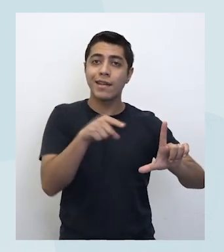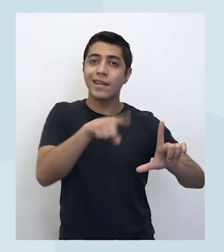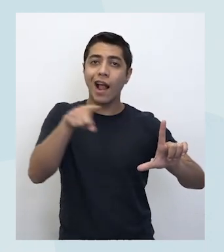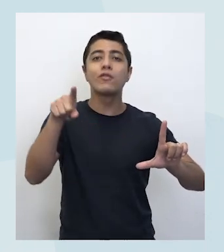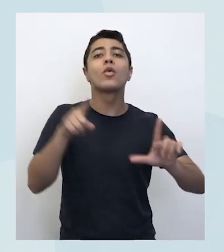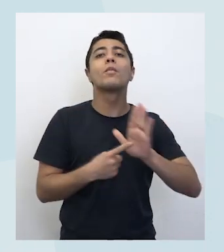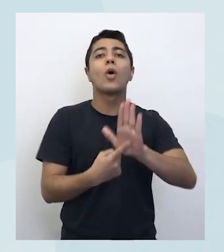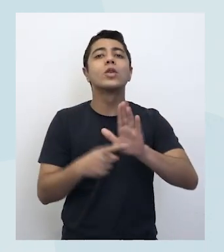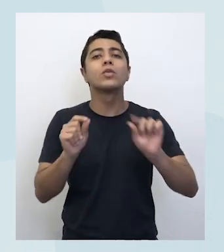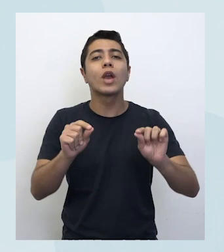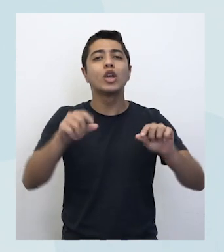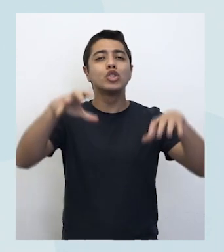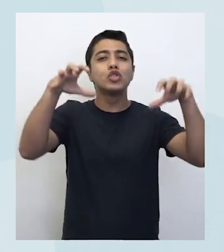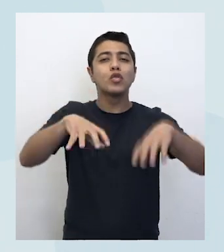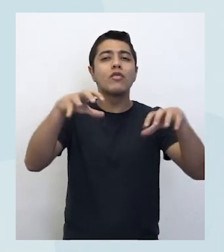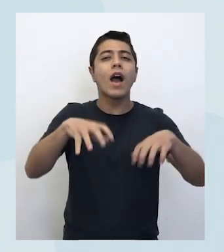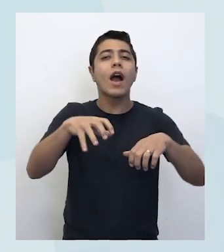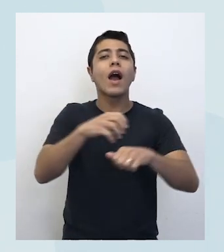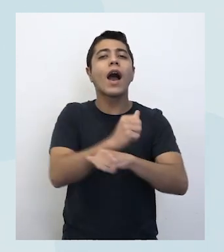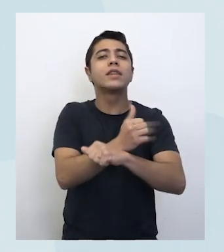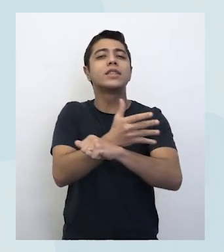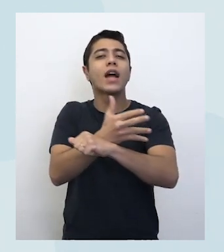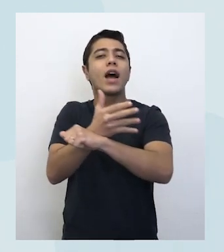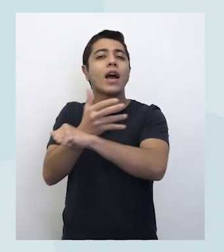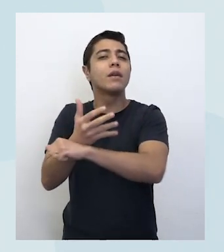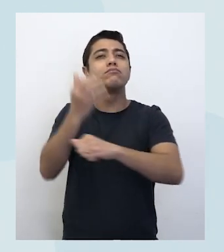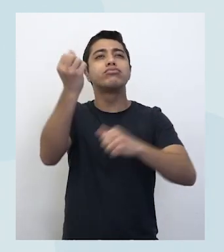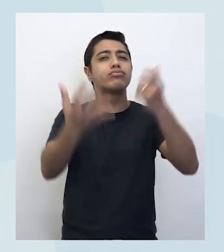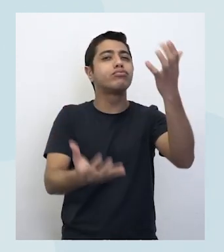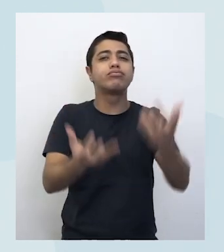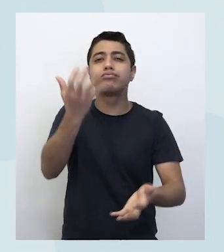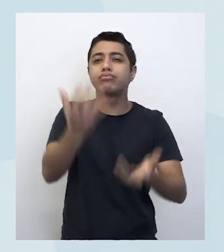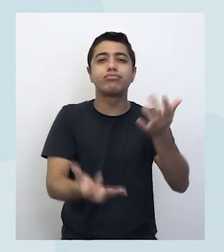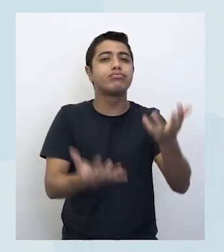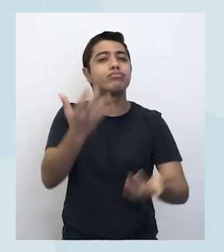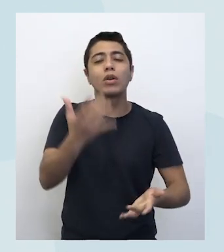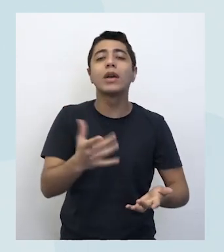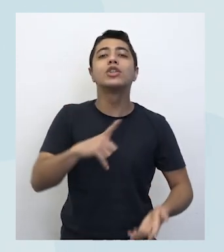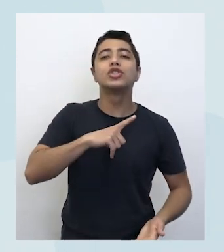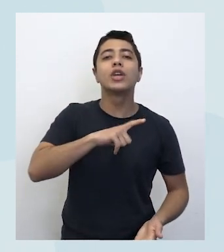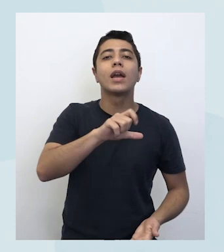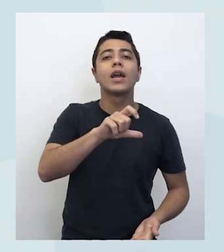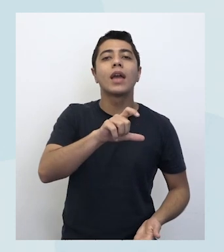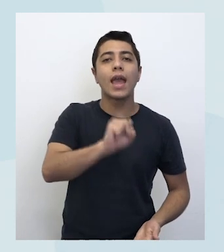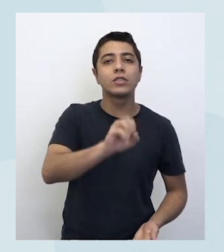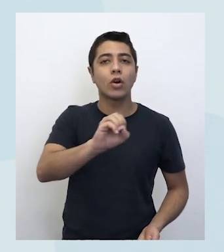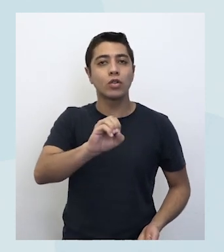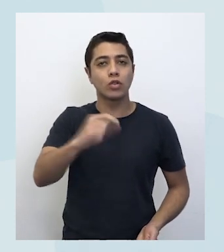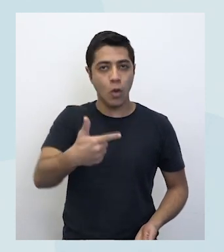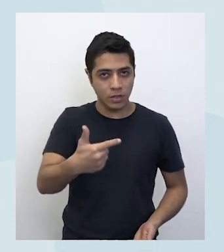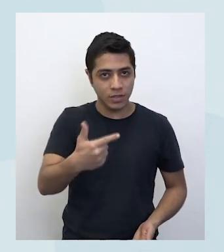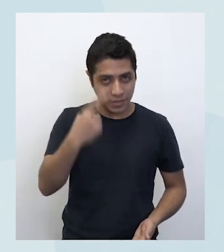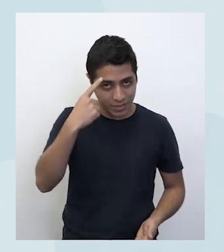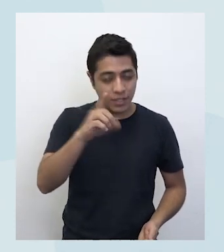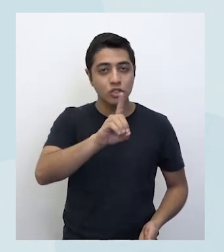ácida, né, que eu tenho lá a equação do dióxido de enxofre mais oxigênio, que vai dar o trióxido de enxofre. E eu